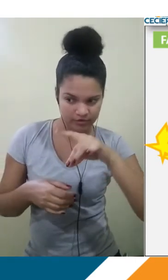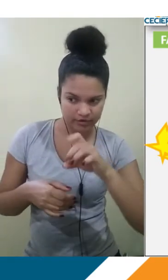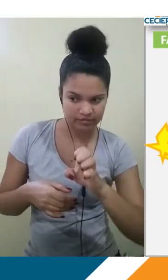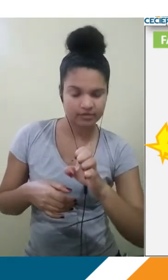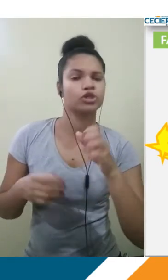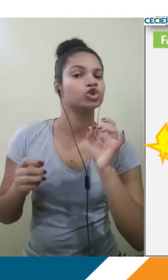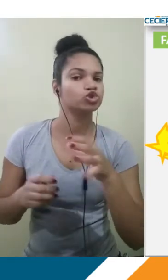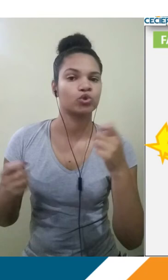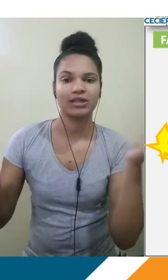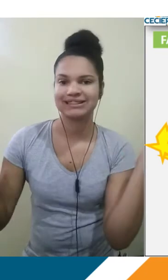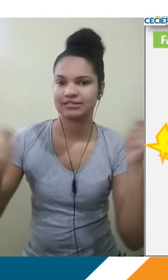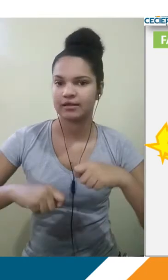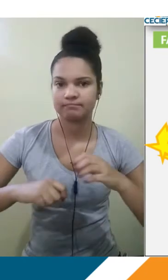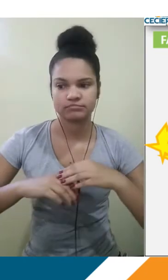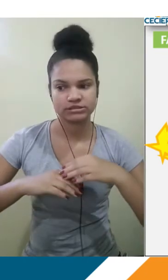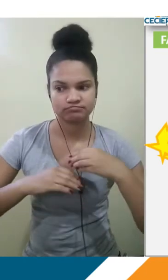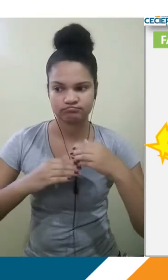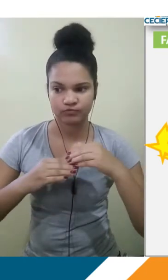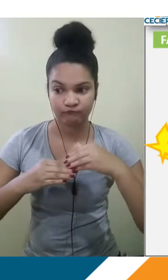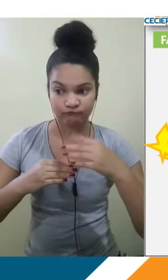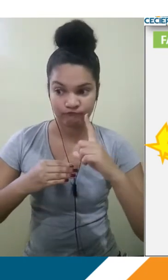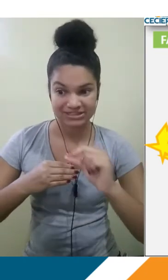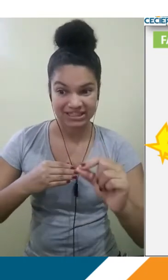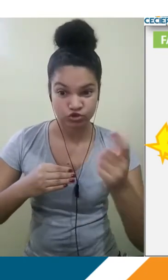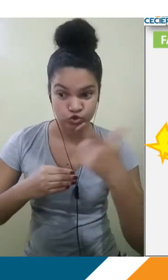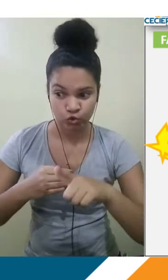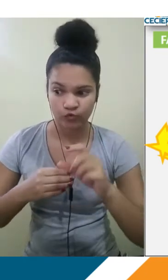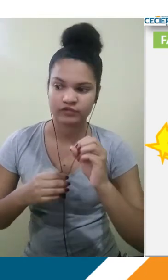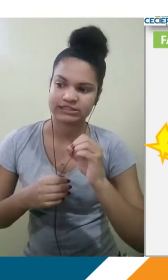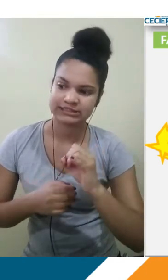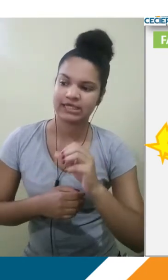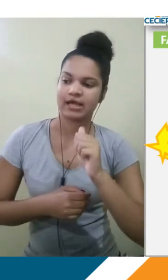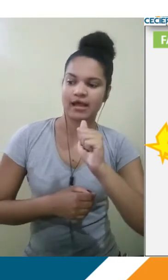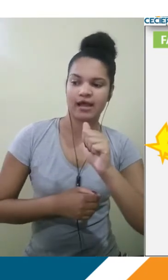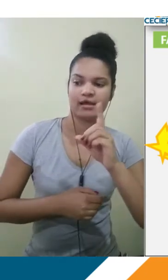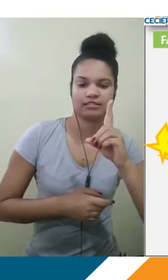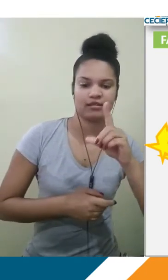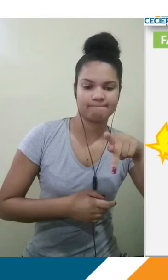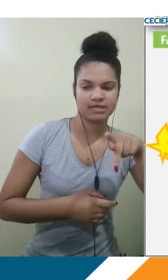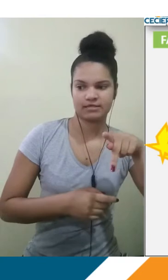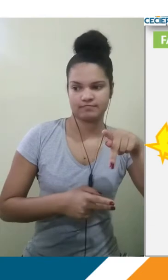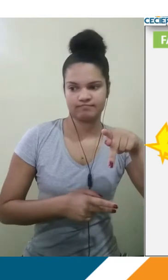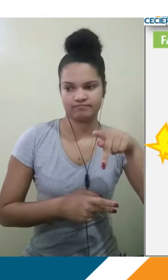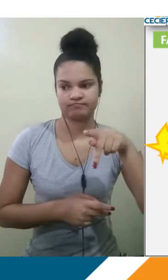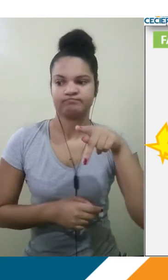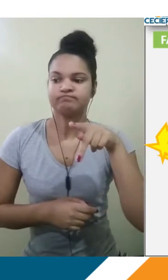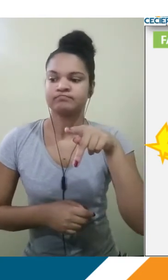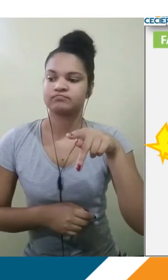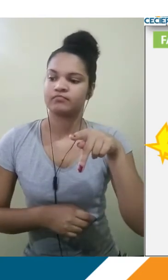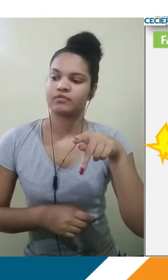uma proteína chamada ATP sintetase. E esses prótons, quando atravessam a ATP